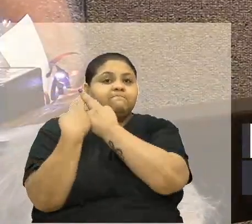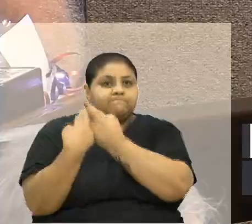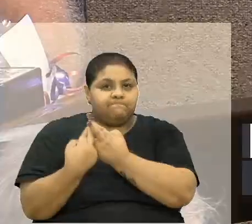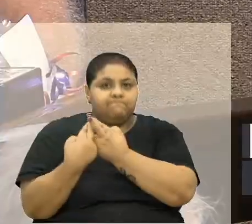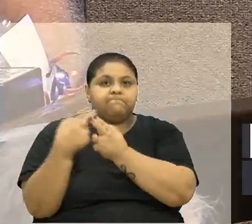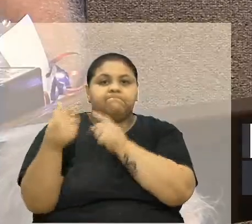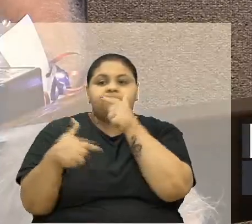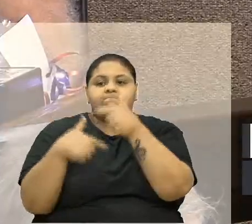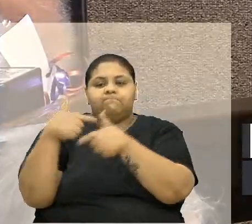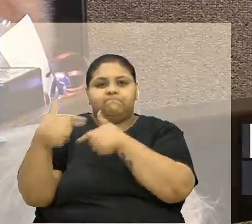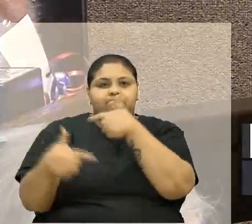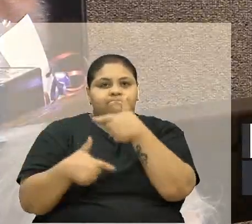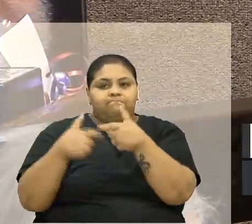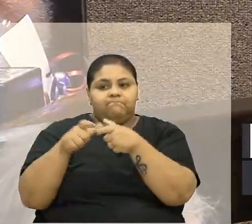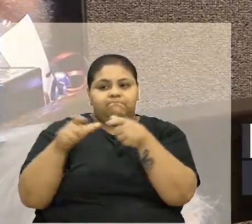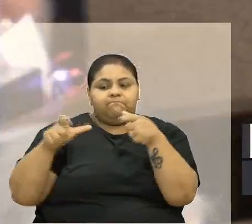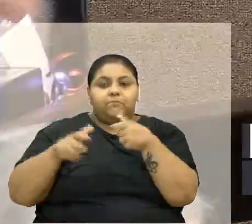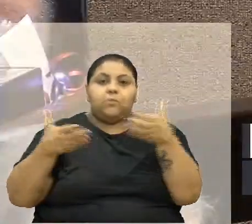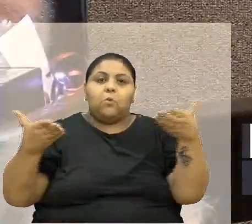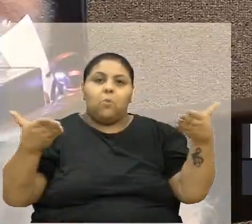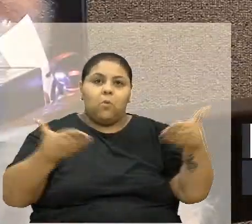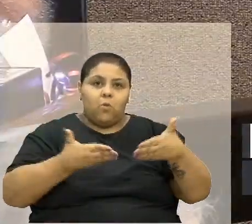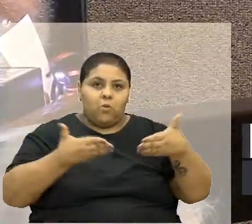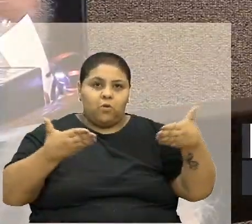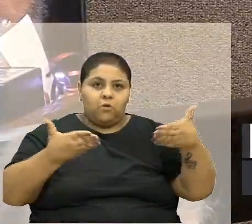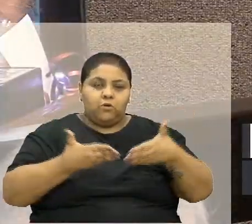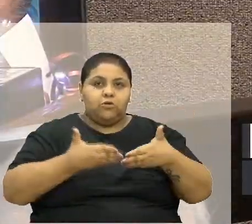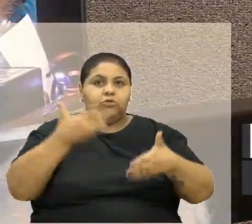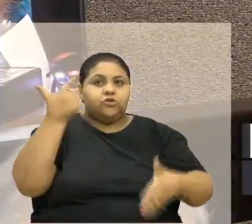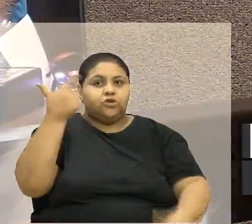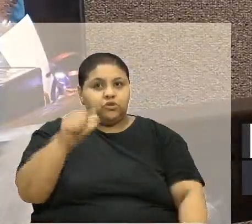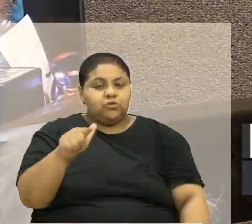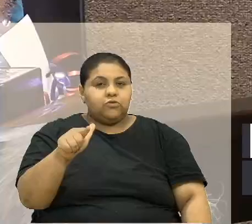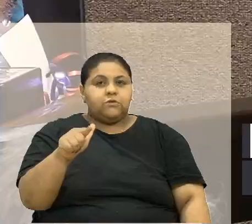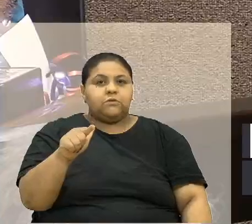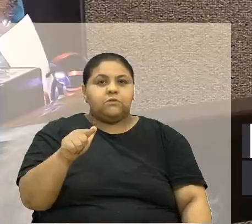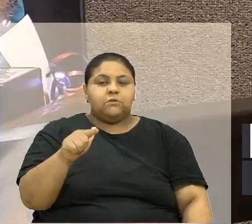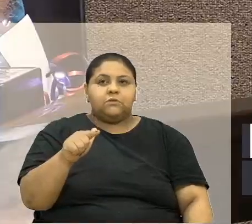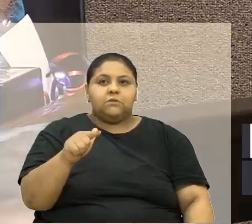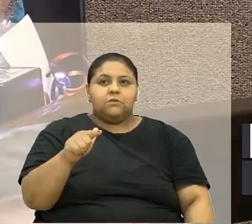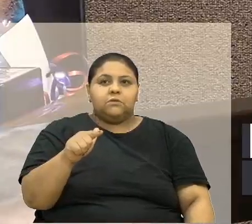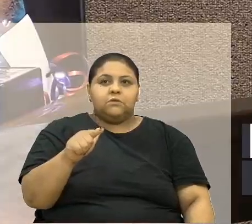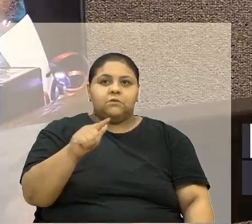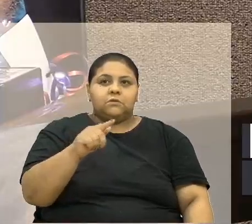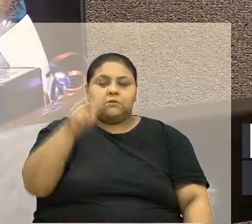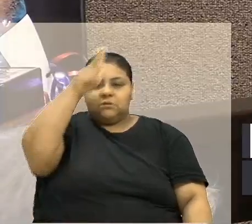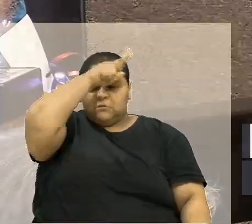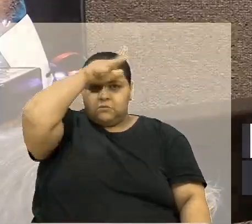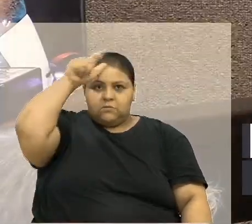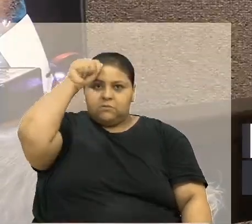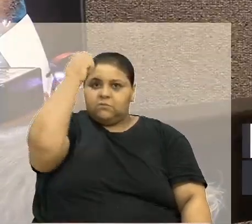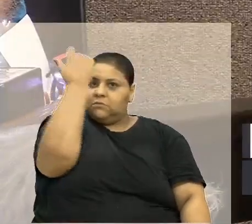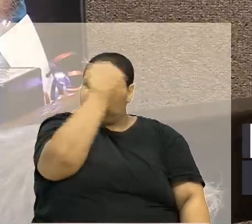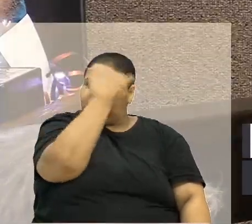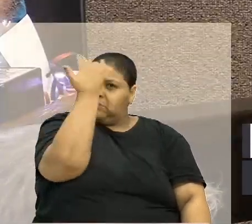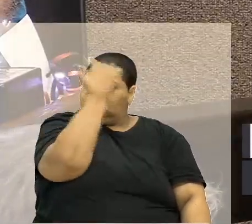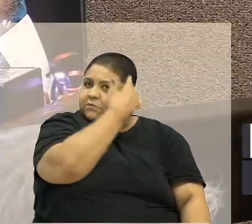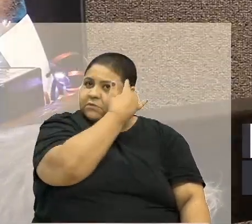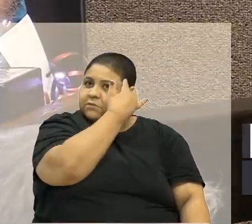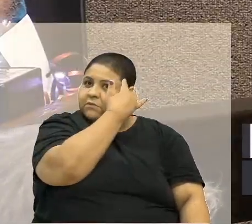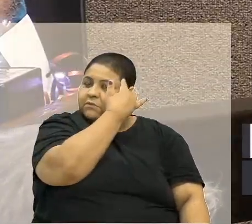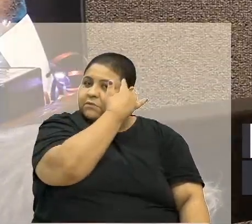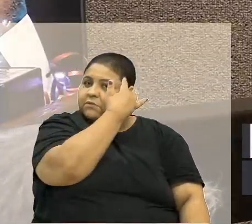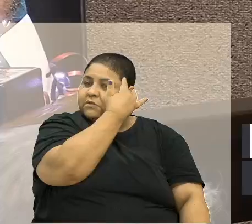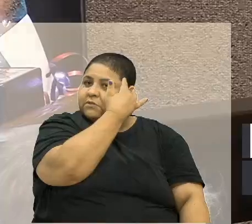um trabalho muito grande. Hoje, né, novamente, o prefeito Adiló e vice